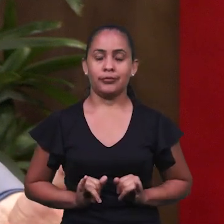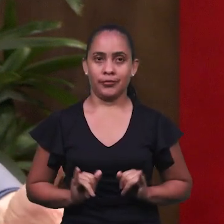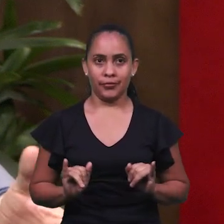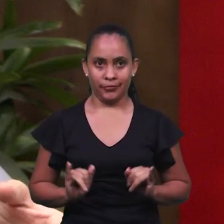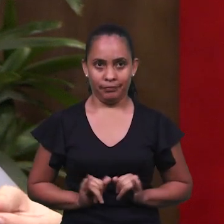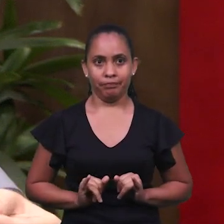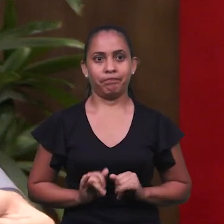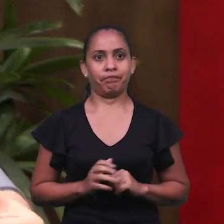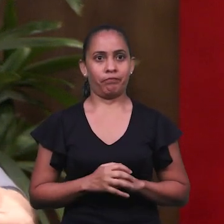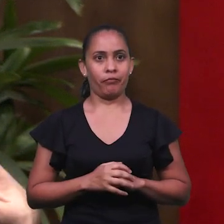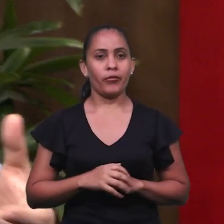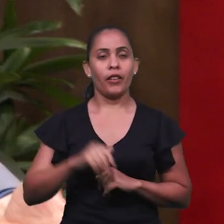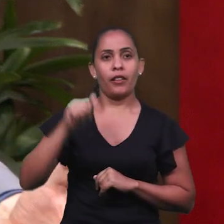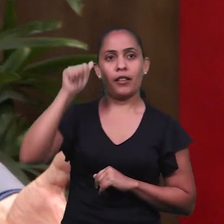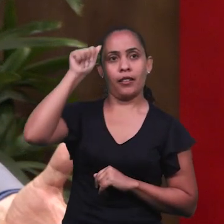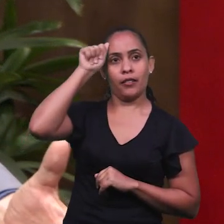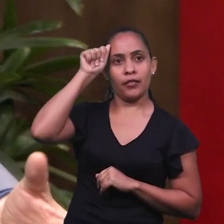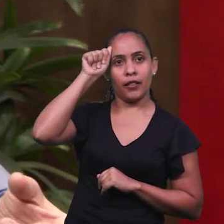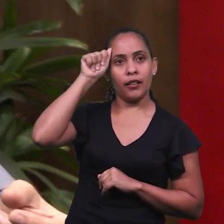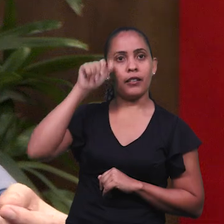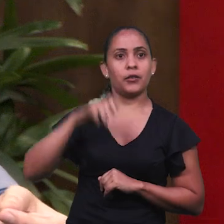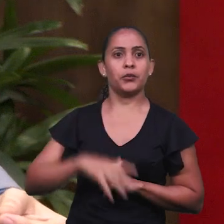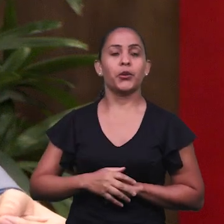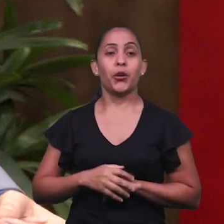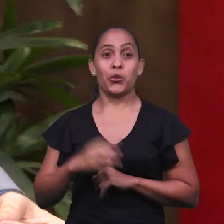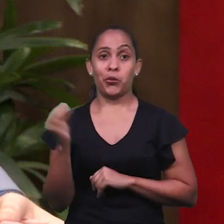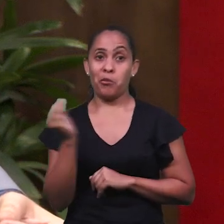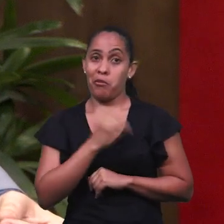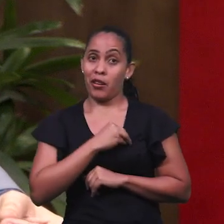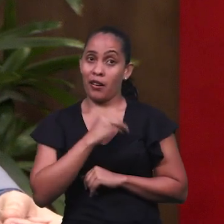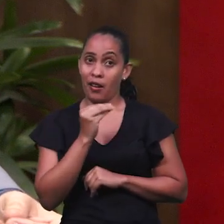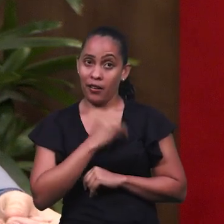herança de Adão, essa herança do pecado original,